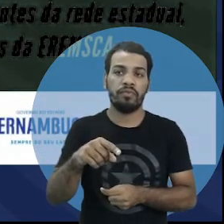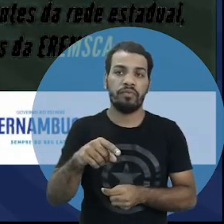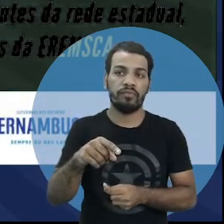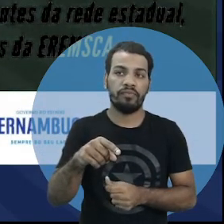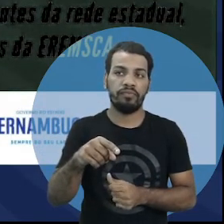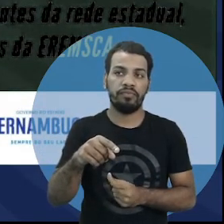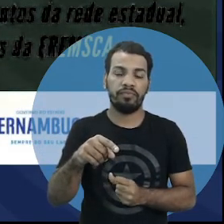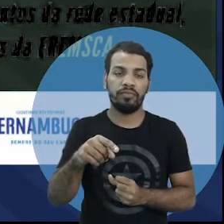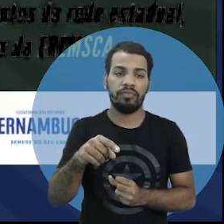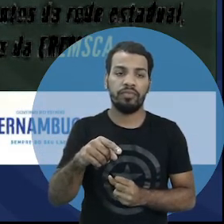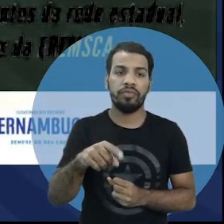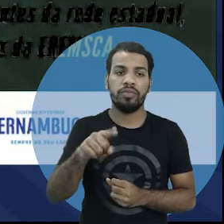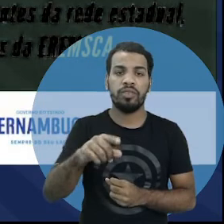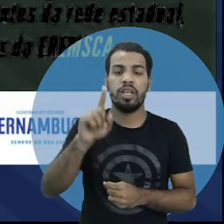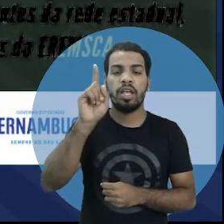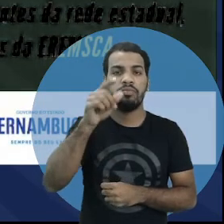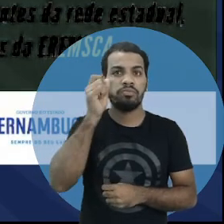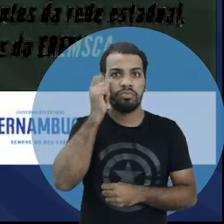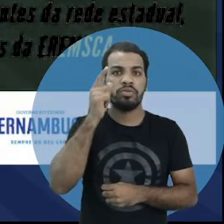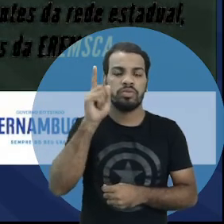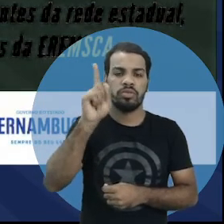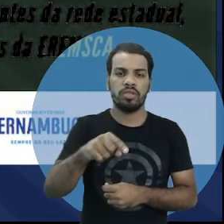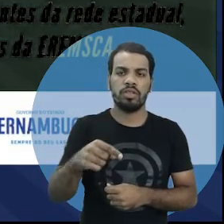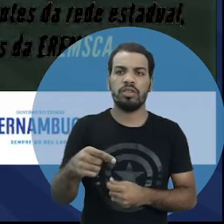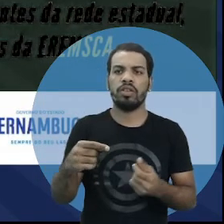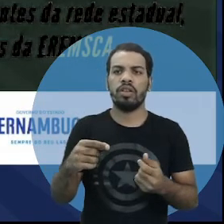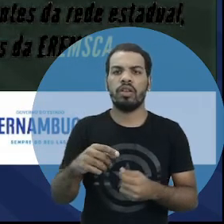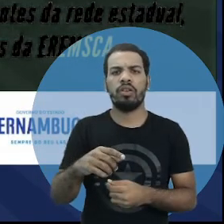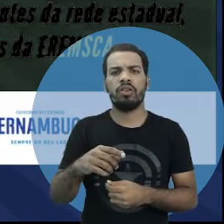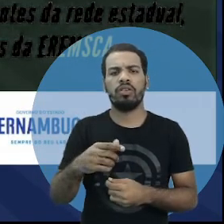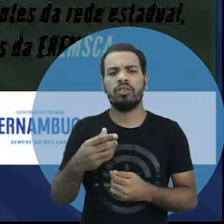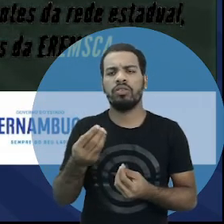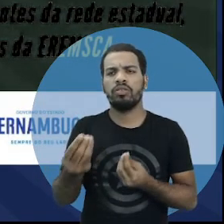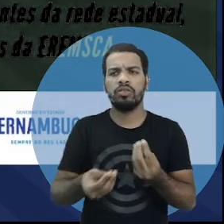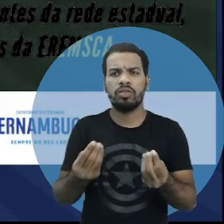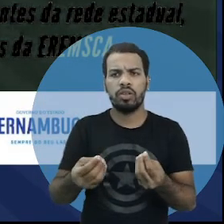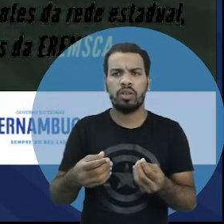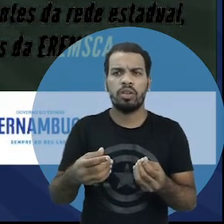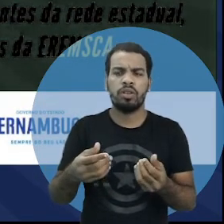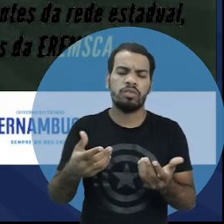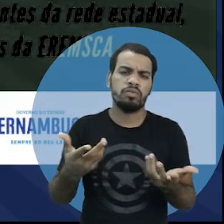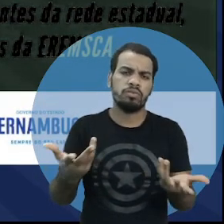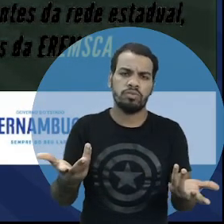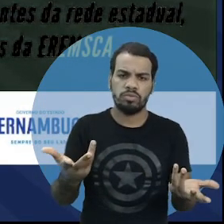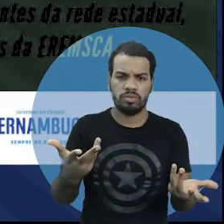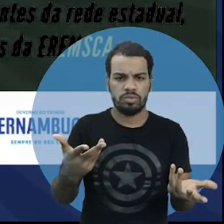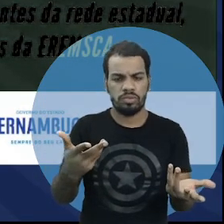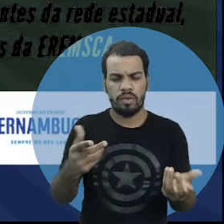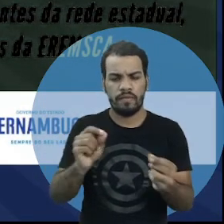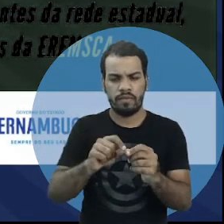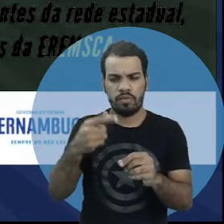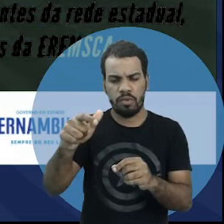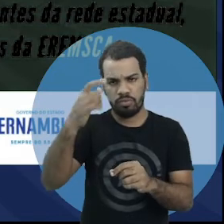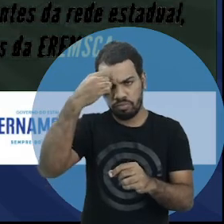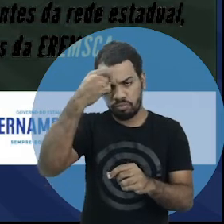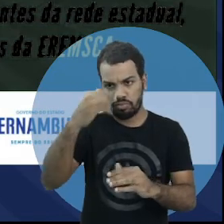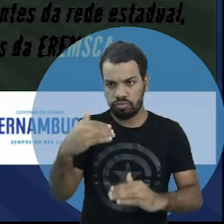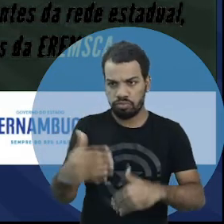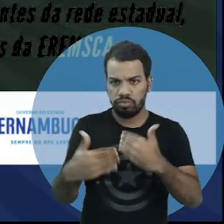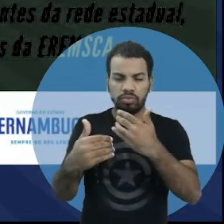ensino médio, essa ideia de expandir a robótica, fortalecer a formação dele ali na rede estadual